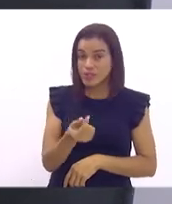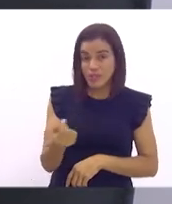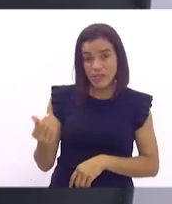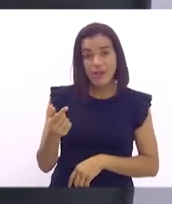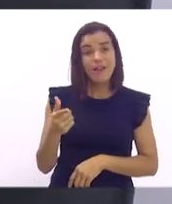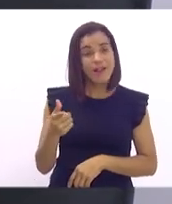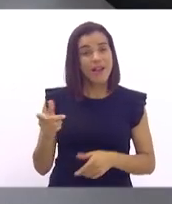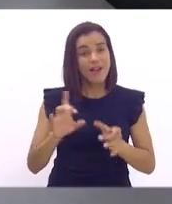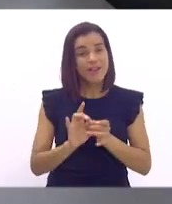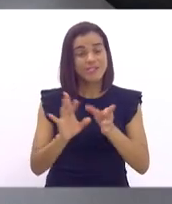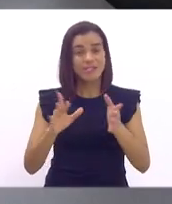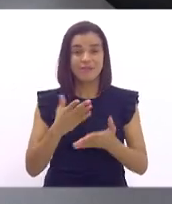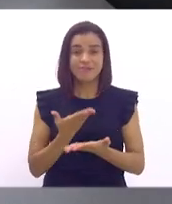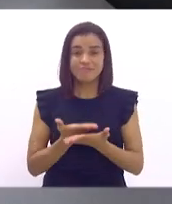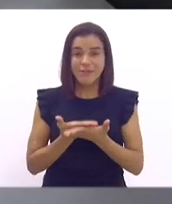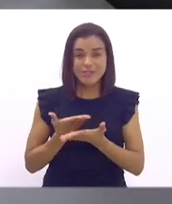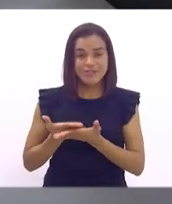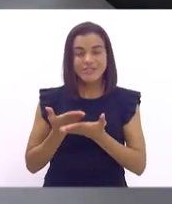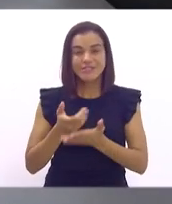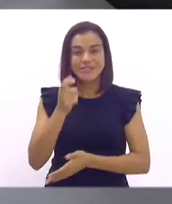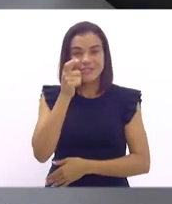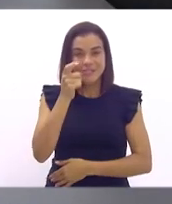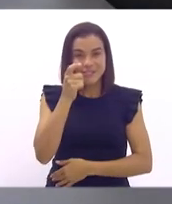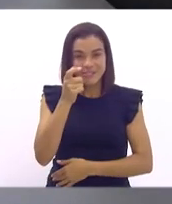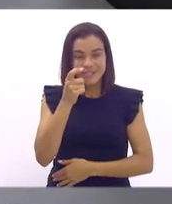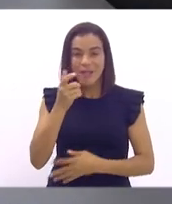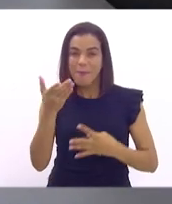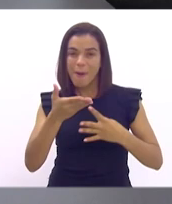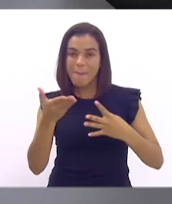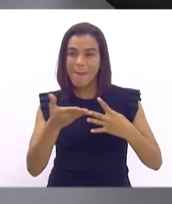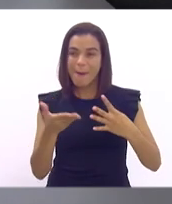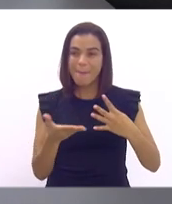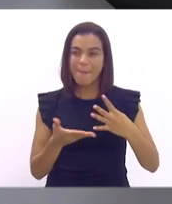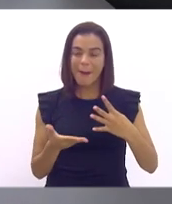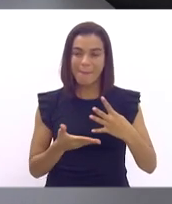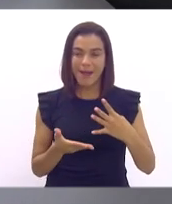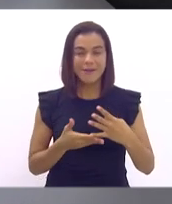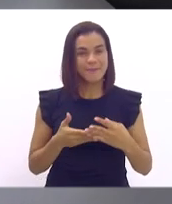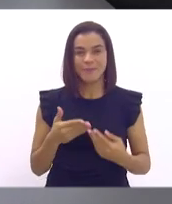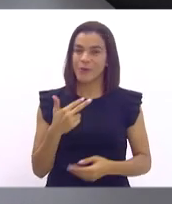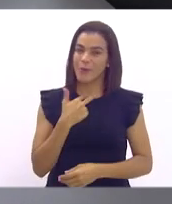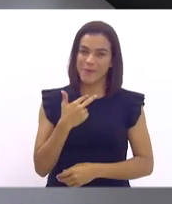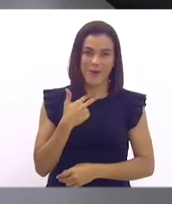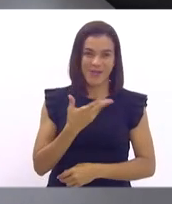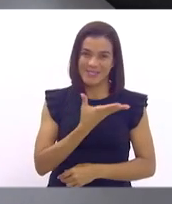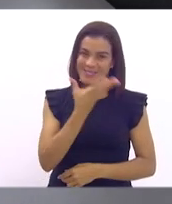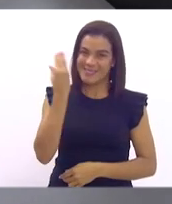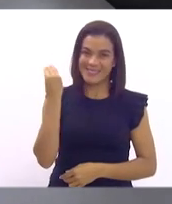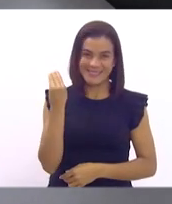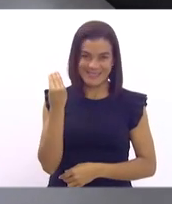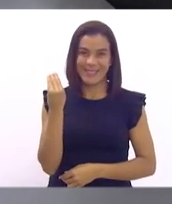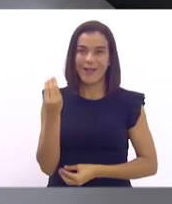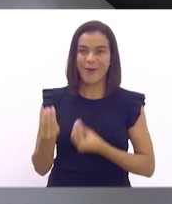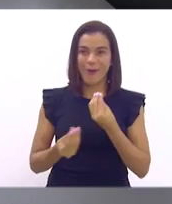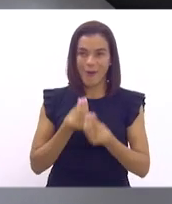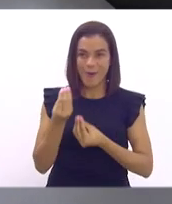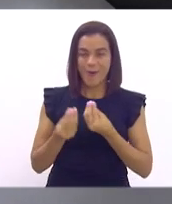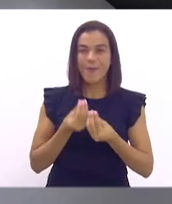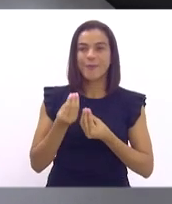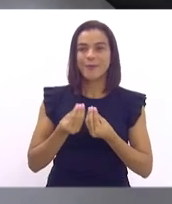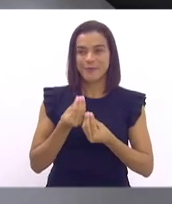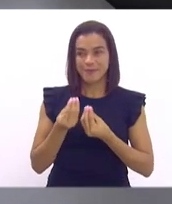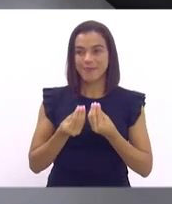deixava a gente assistir e fazer em doses lentas e homeopáticas. Então a gente nunca pode esquecer o quanto o doutor